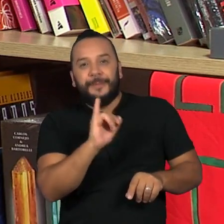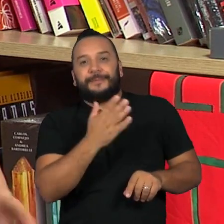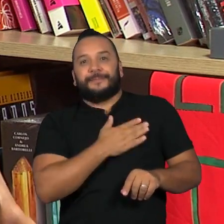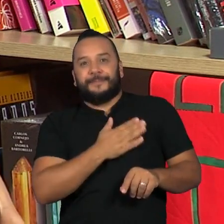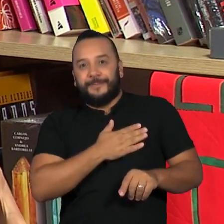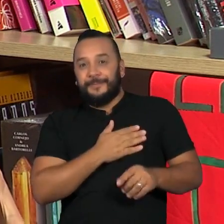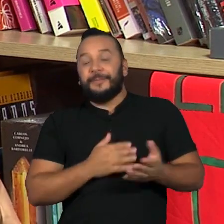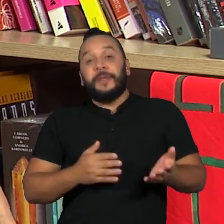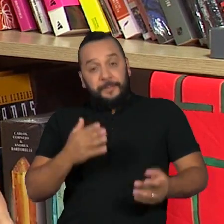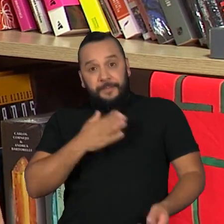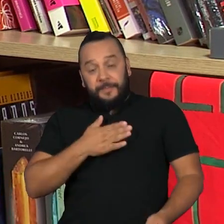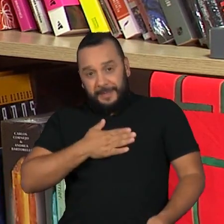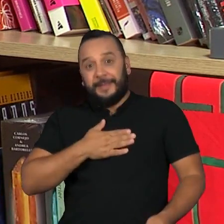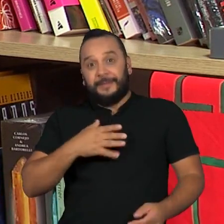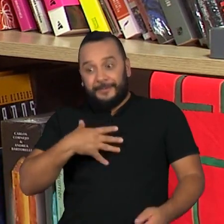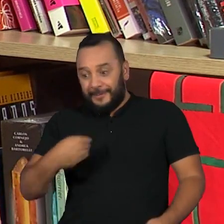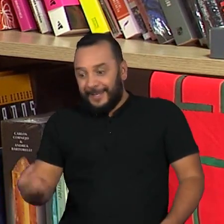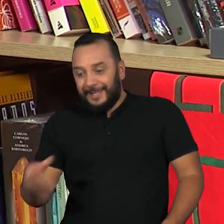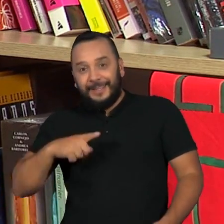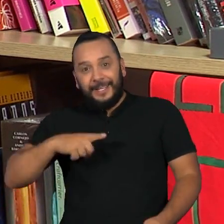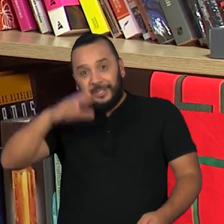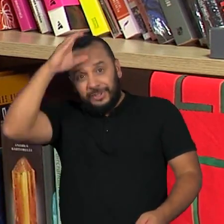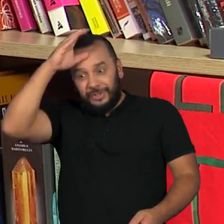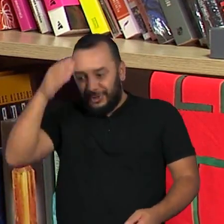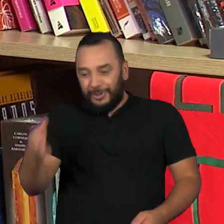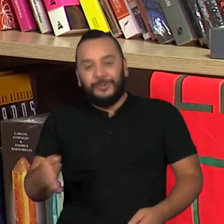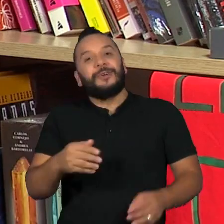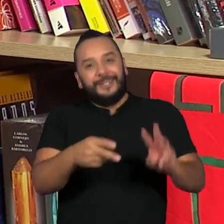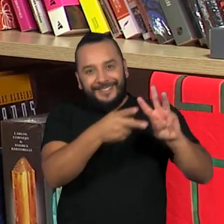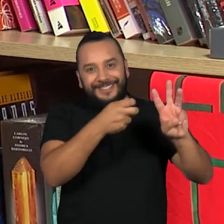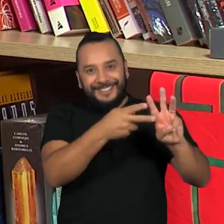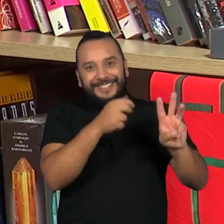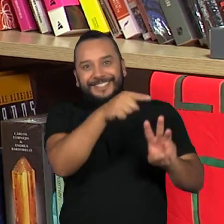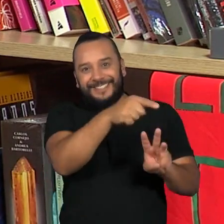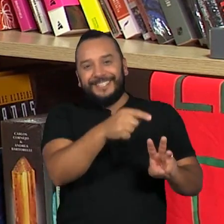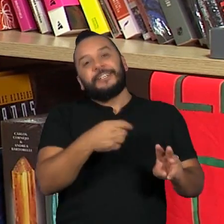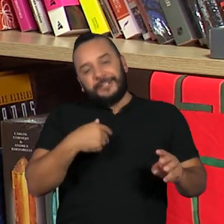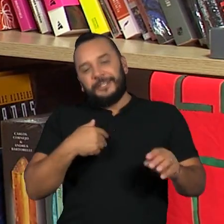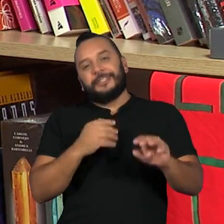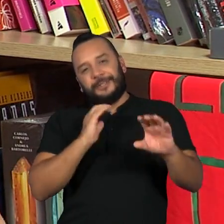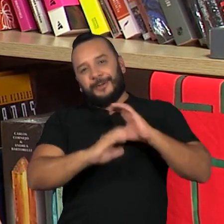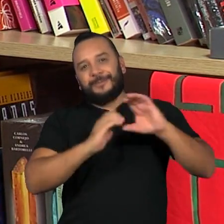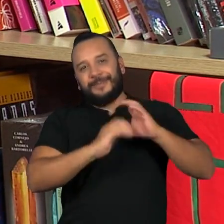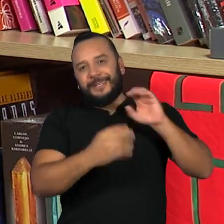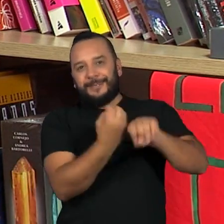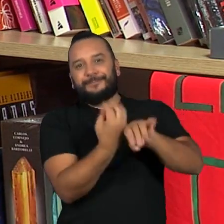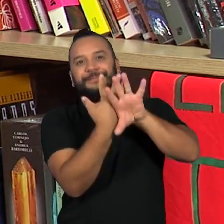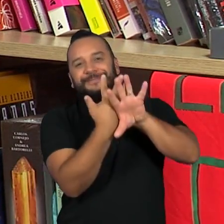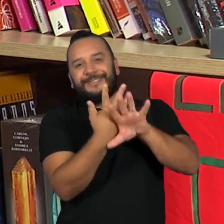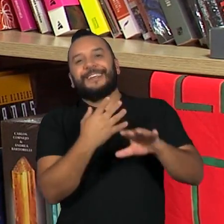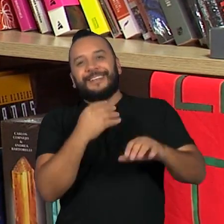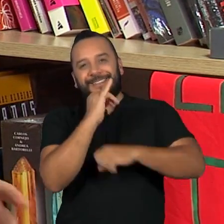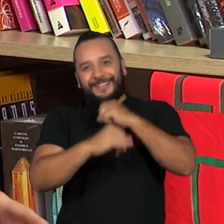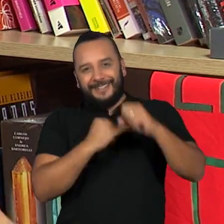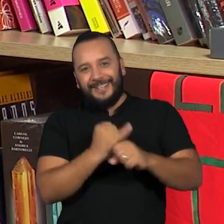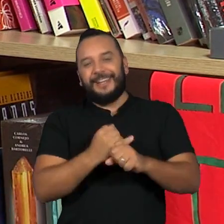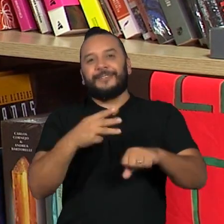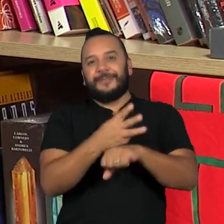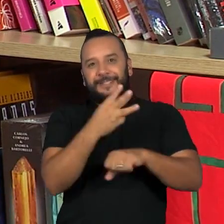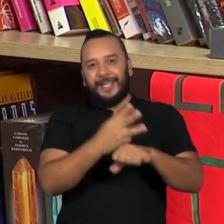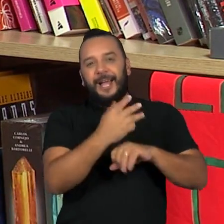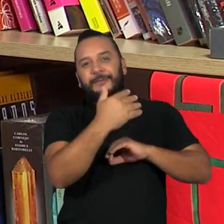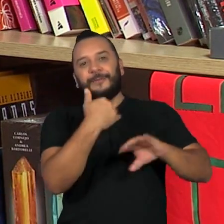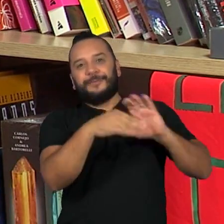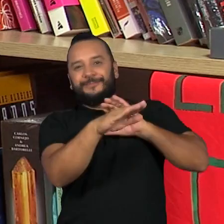filhas têm tios enauenês, né? A gente se fala agora com a internet, eles têm internet na aldeia, WhatsApp, então é foto para